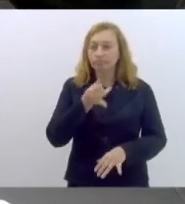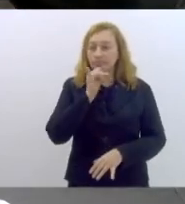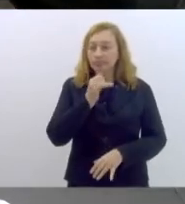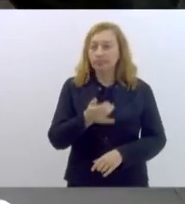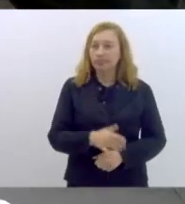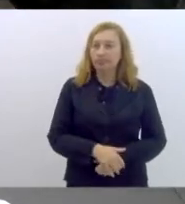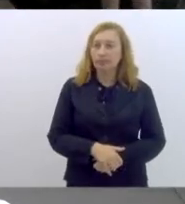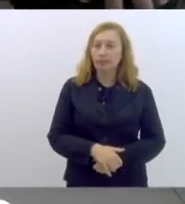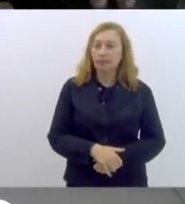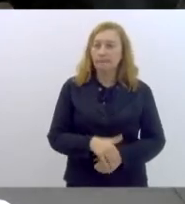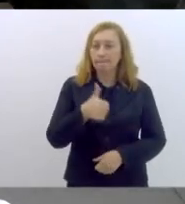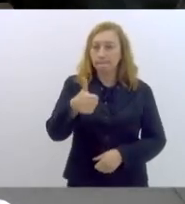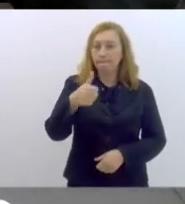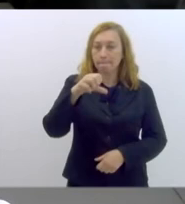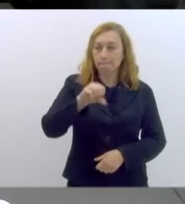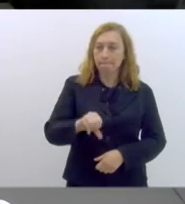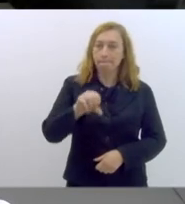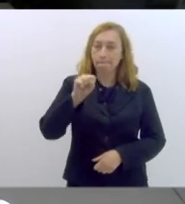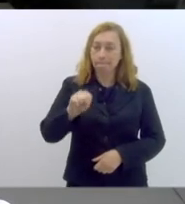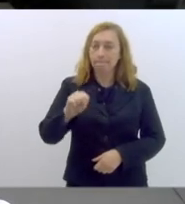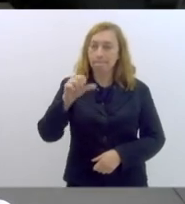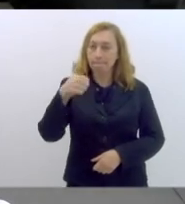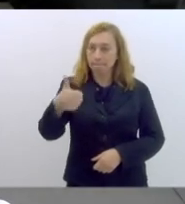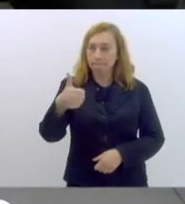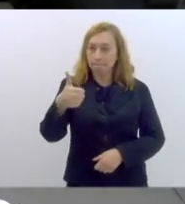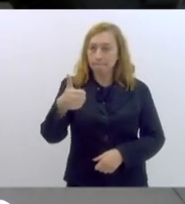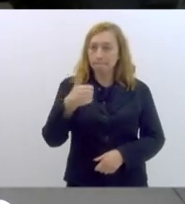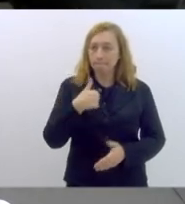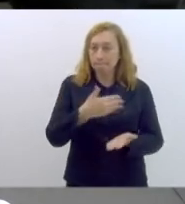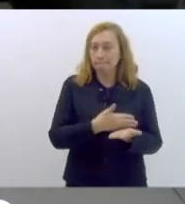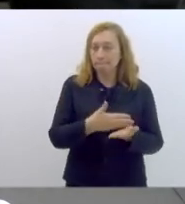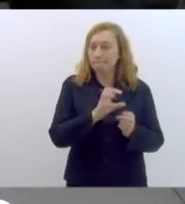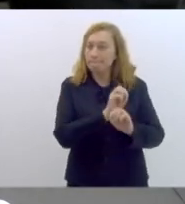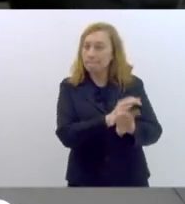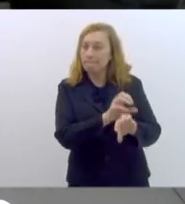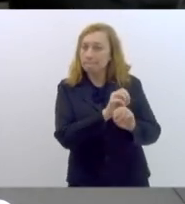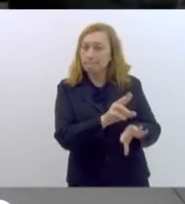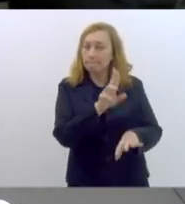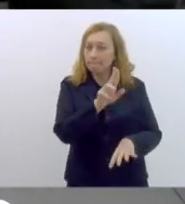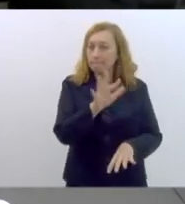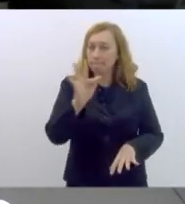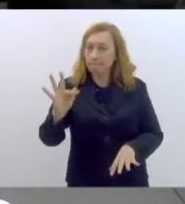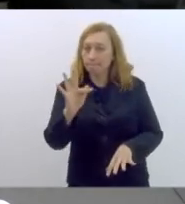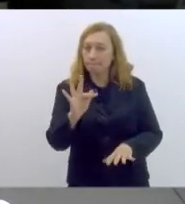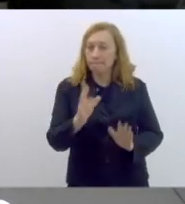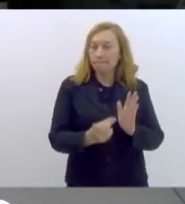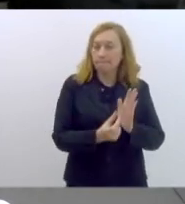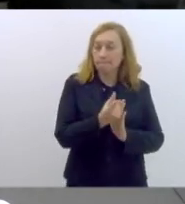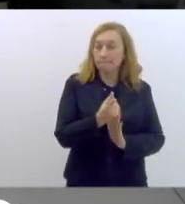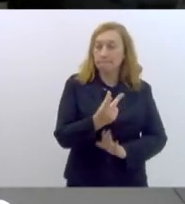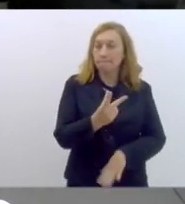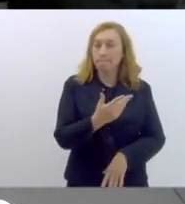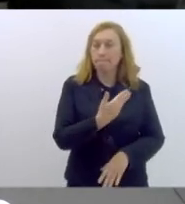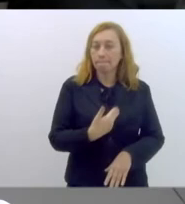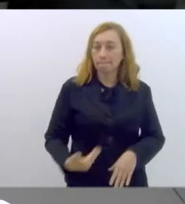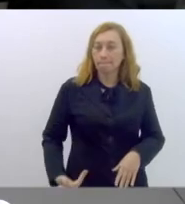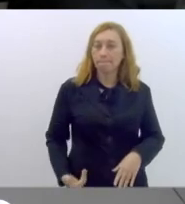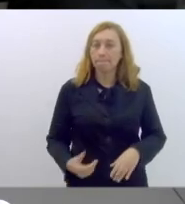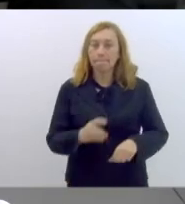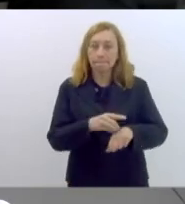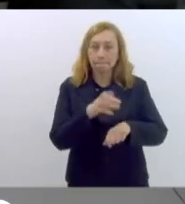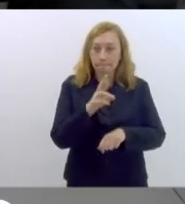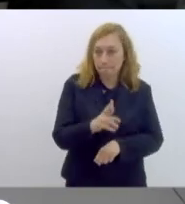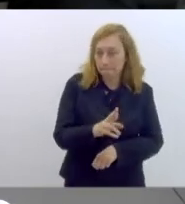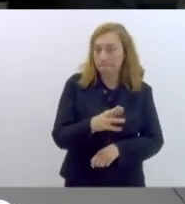Eu, em 1981, eu comecei a dar aula na UF de Finanças Públicas. Tinha terminado meu